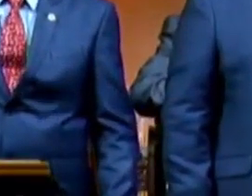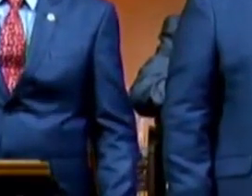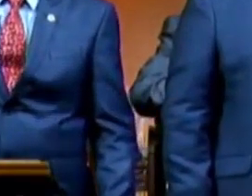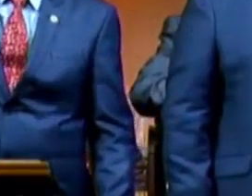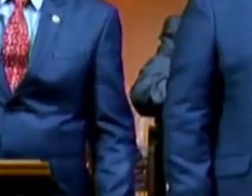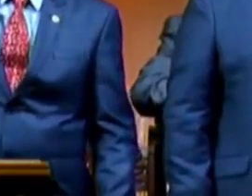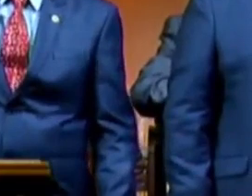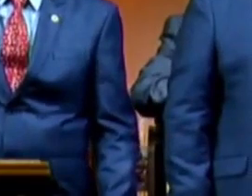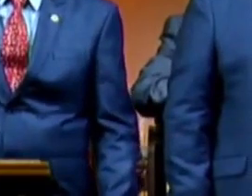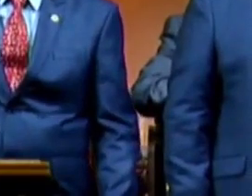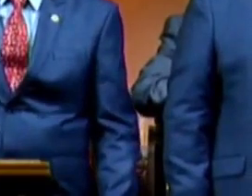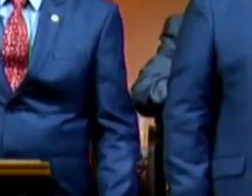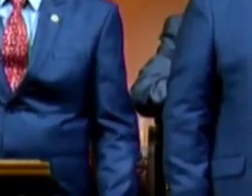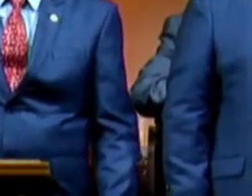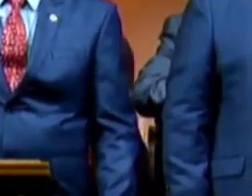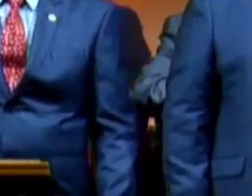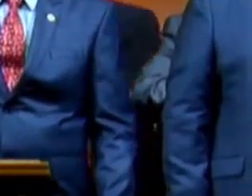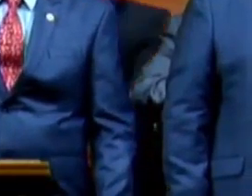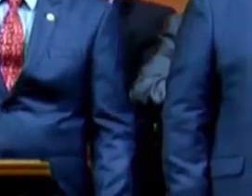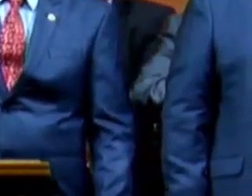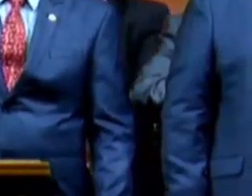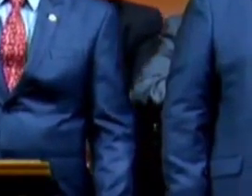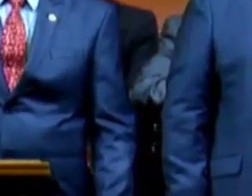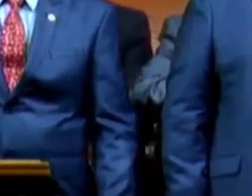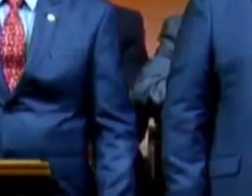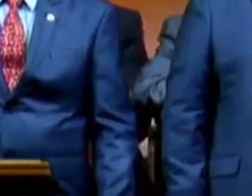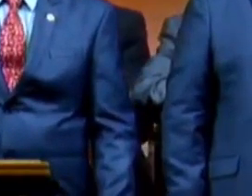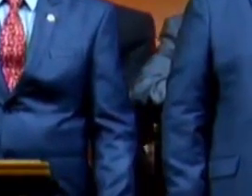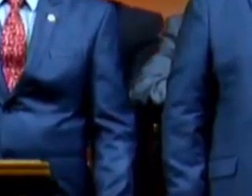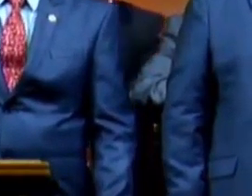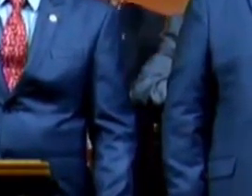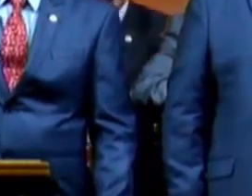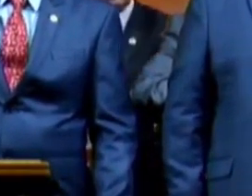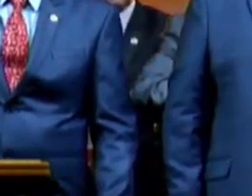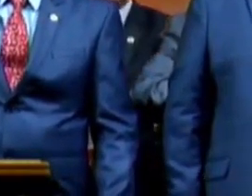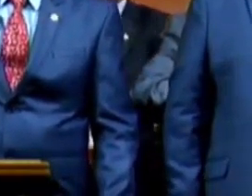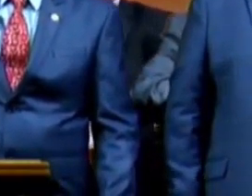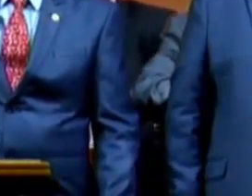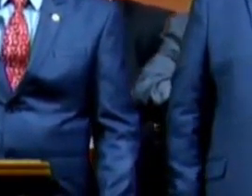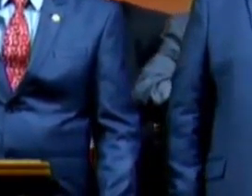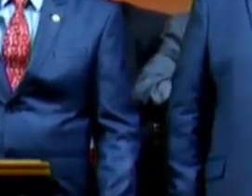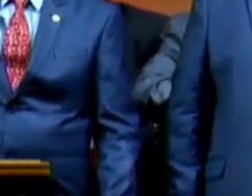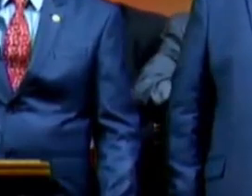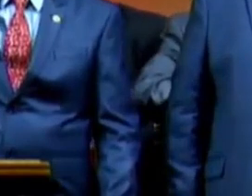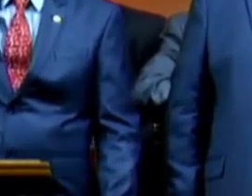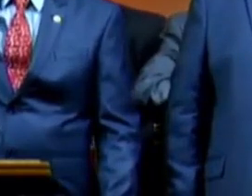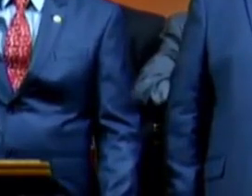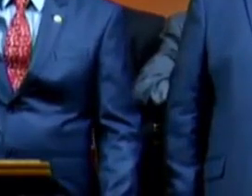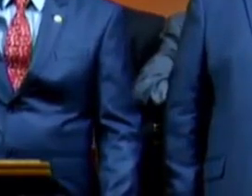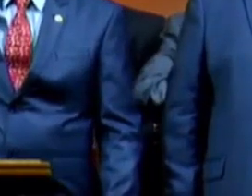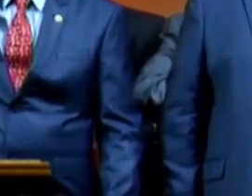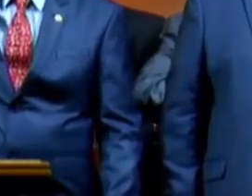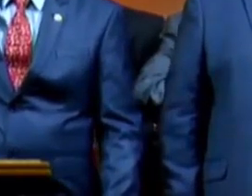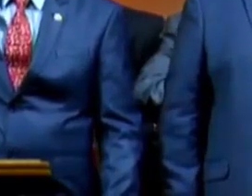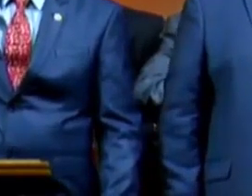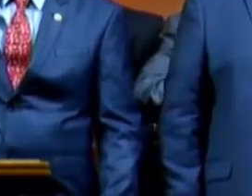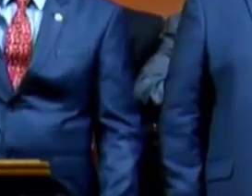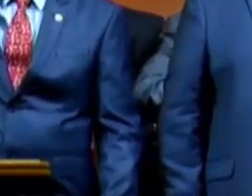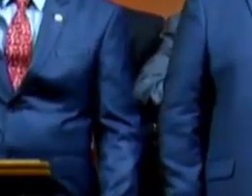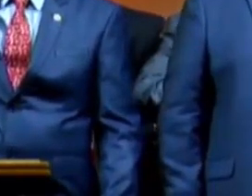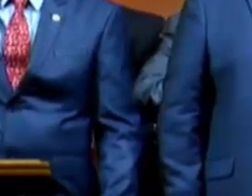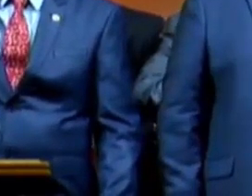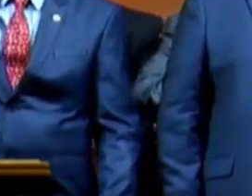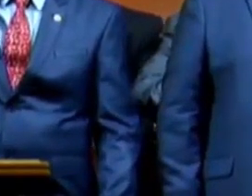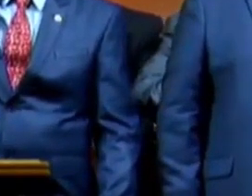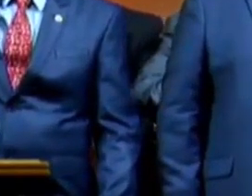Se a resposta à primeira for positiva, você vai levantar sua mão direita. E se a resposta à segunda